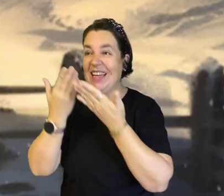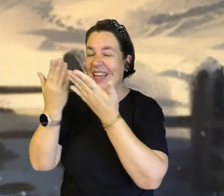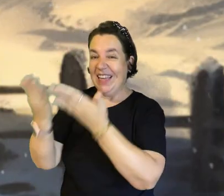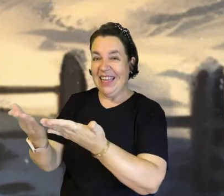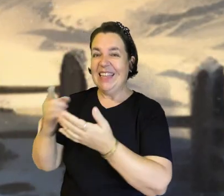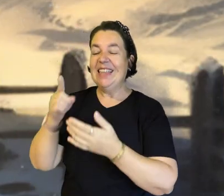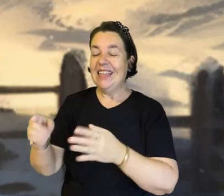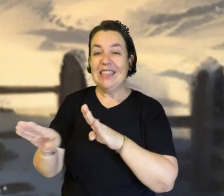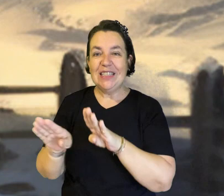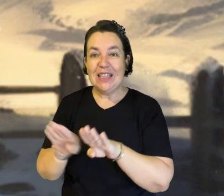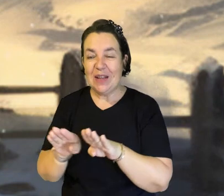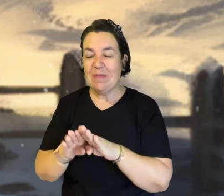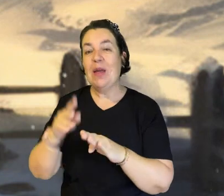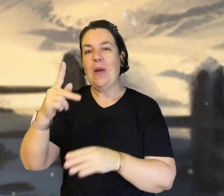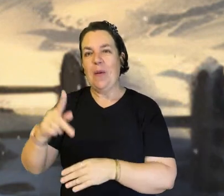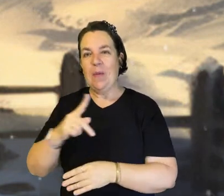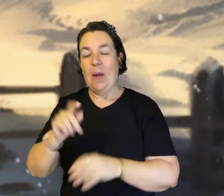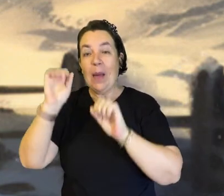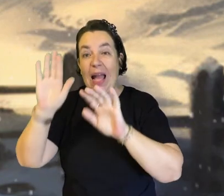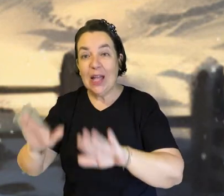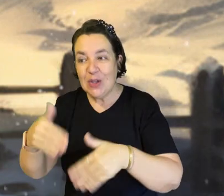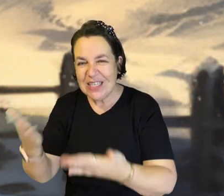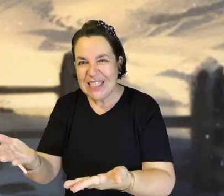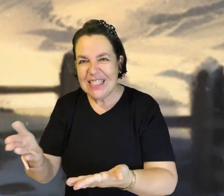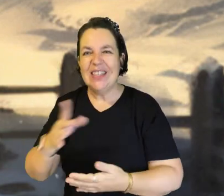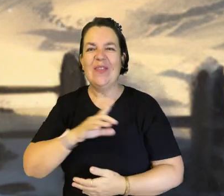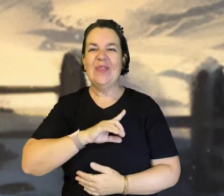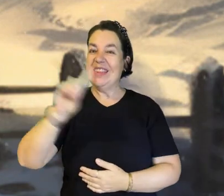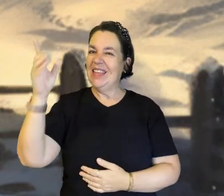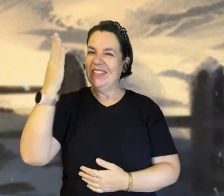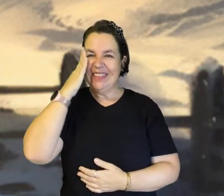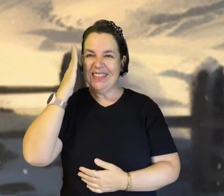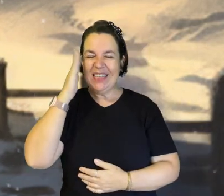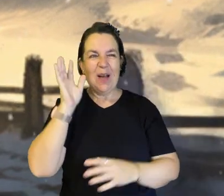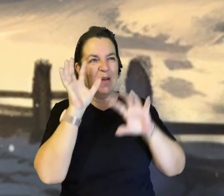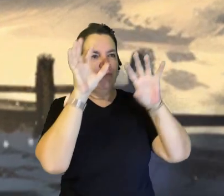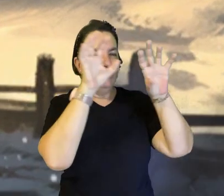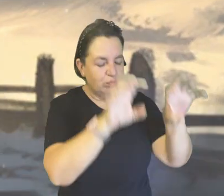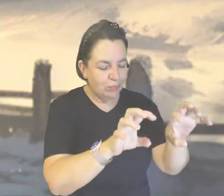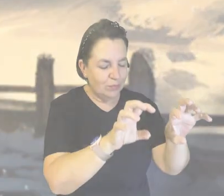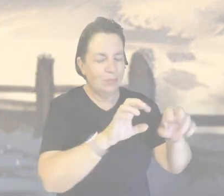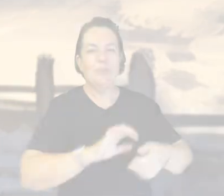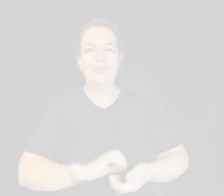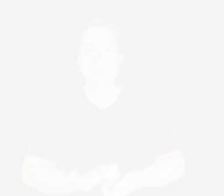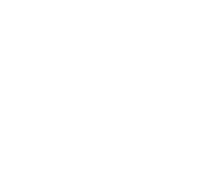outubro de 2002, o mesmo Papa o canoniza. Deus vult!